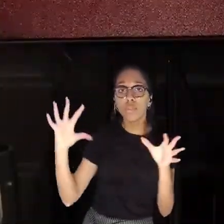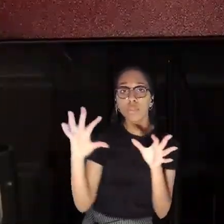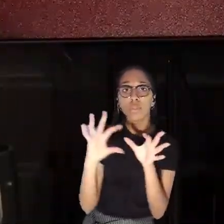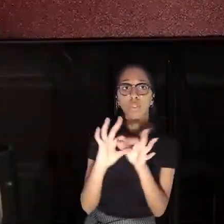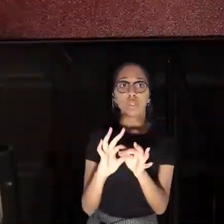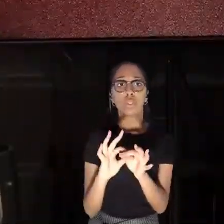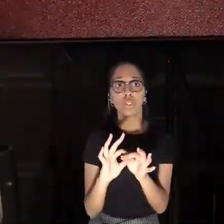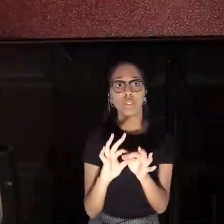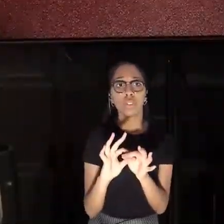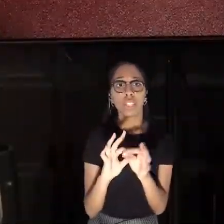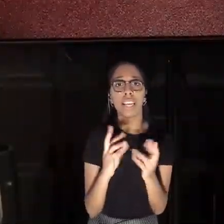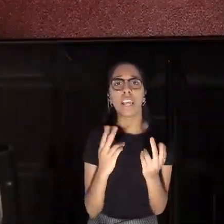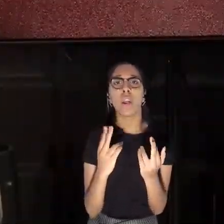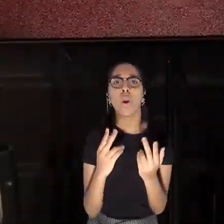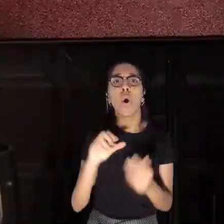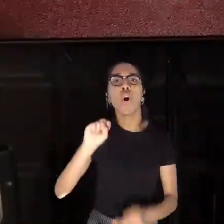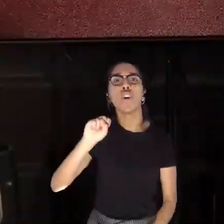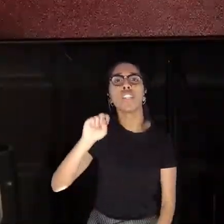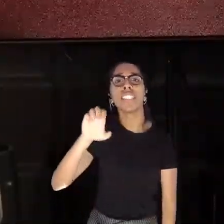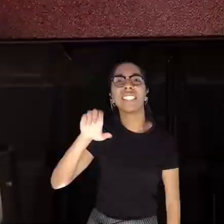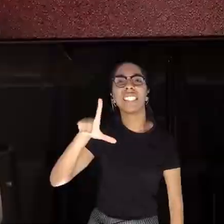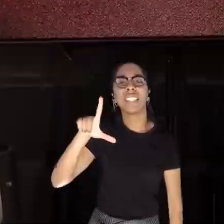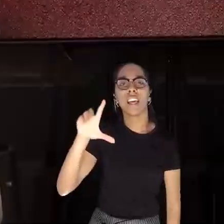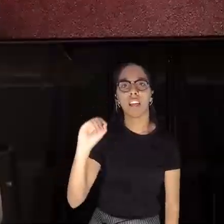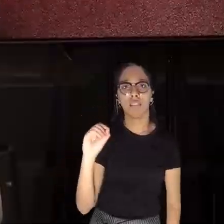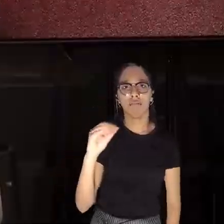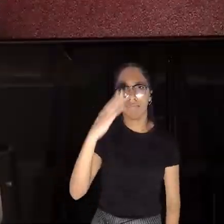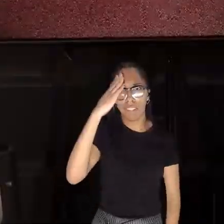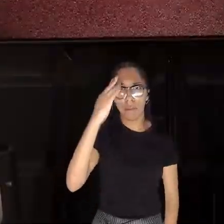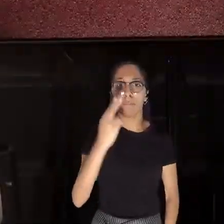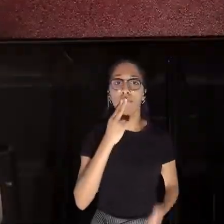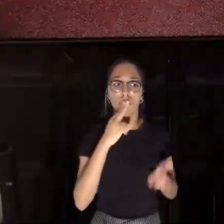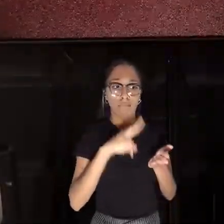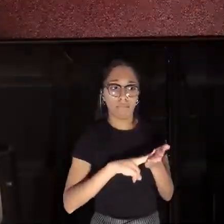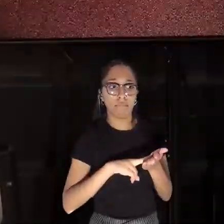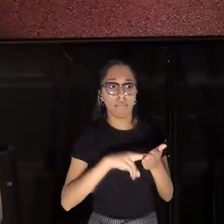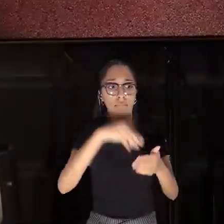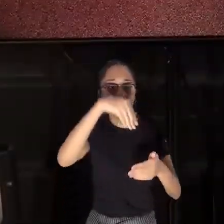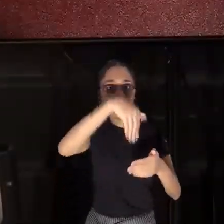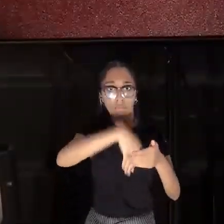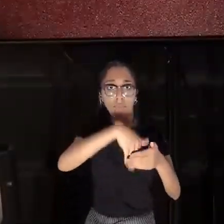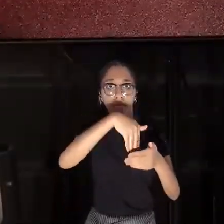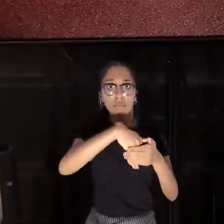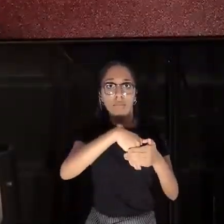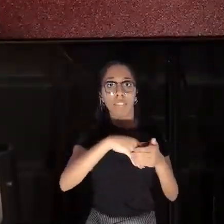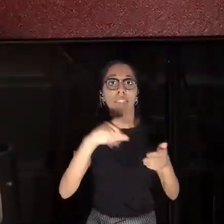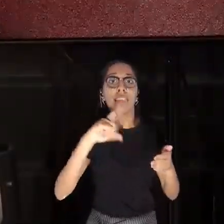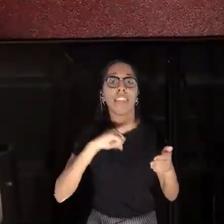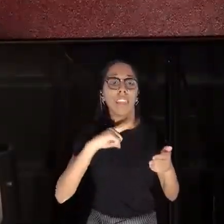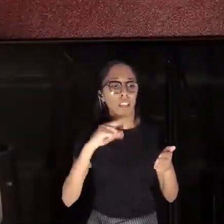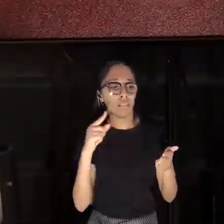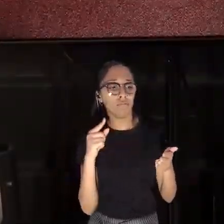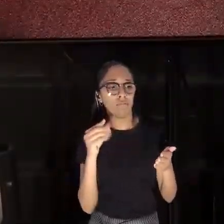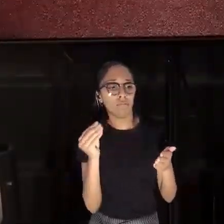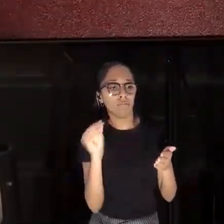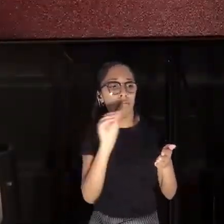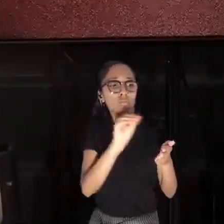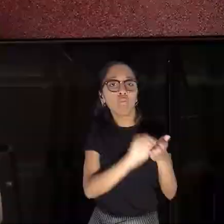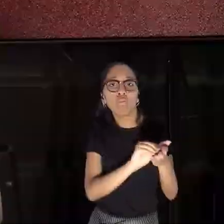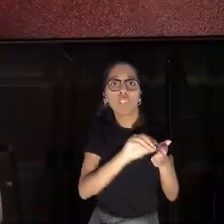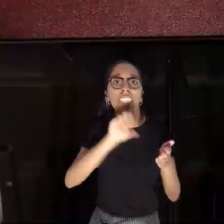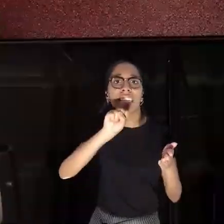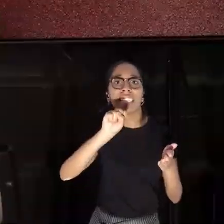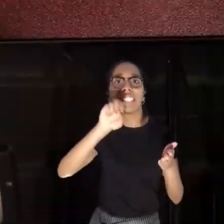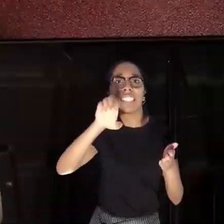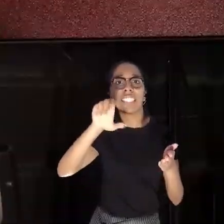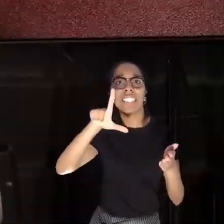trocar, porque significa que ela foi usada, não é nova. Satanás vai fazer de tudo para tirar o